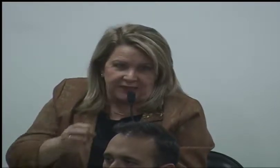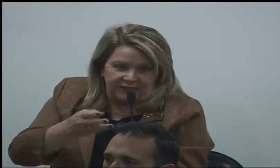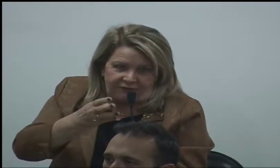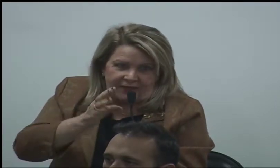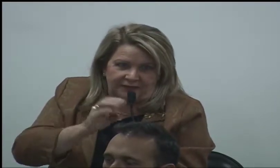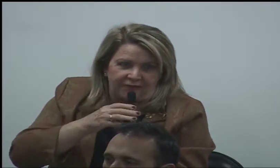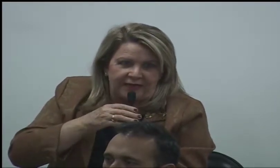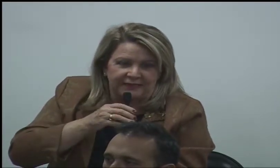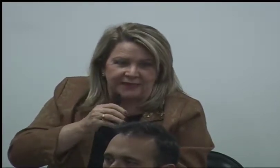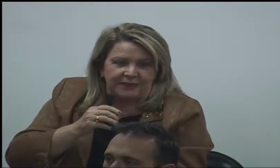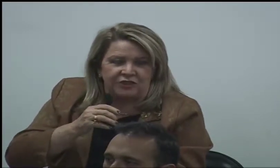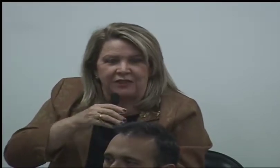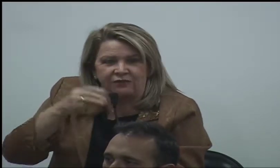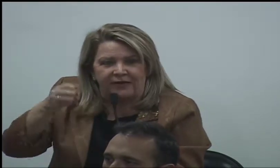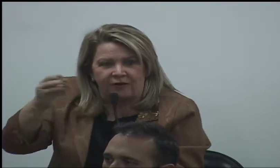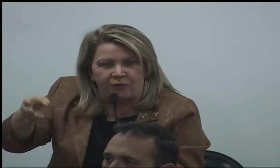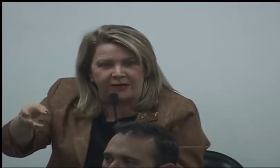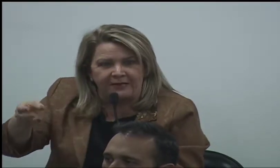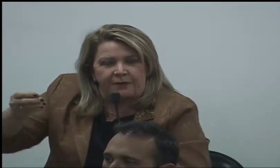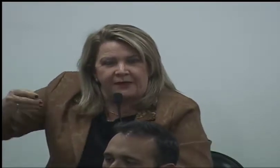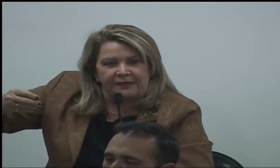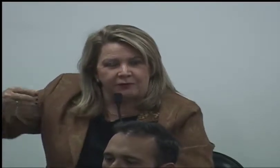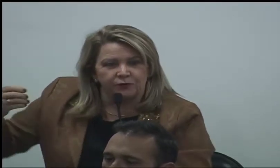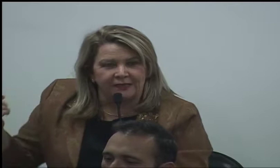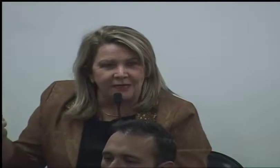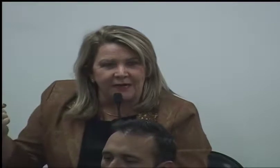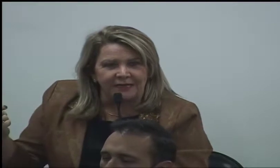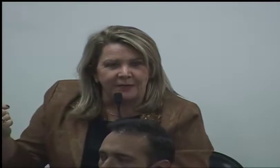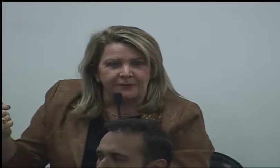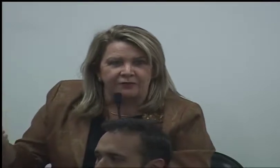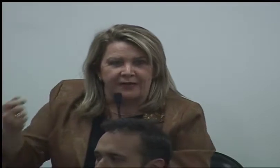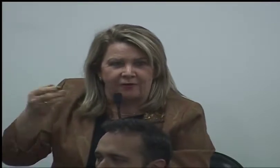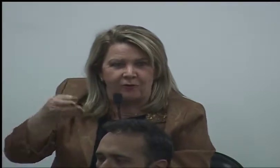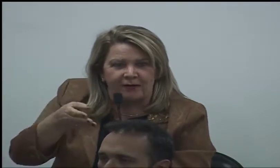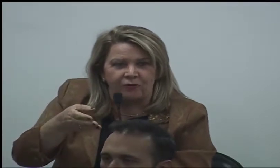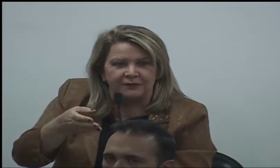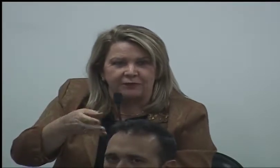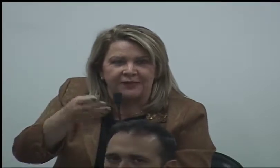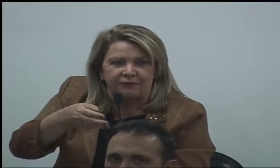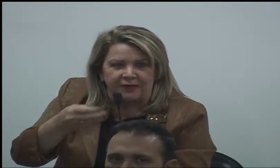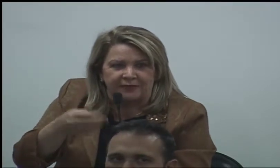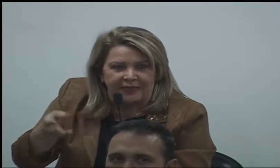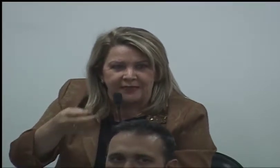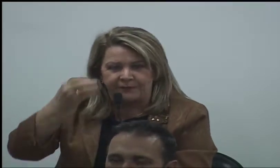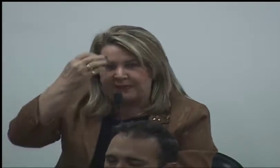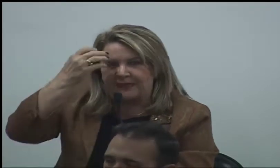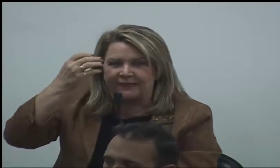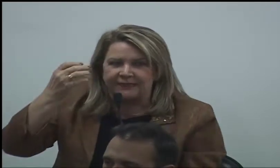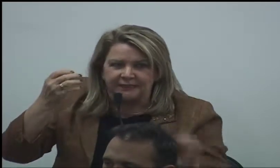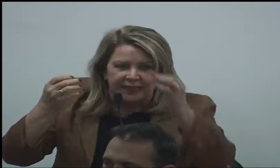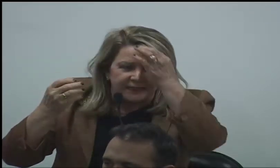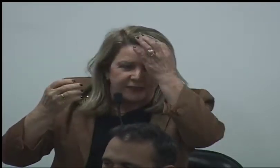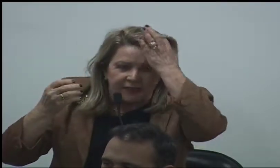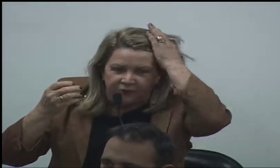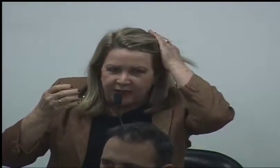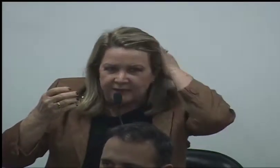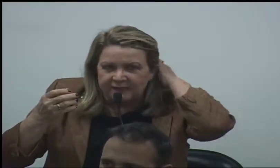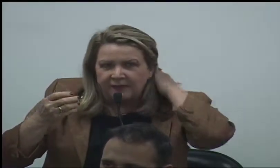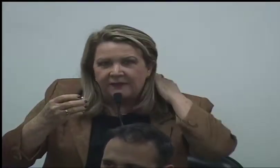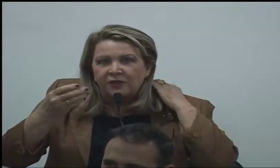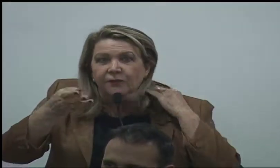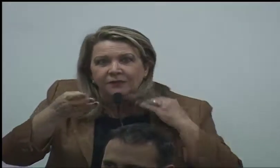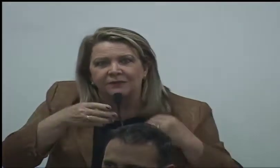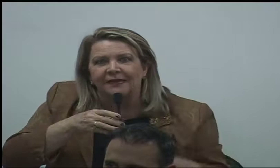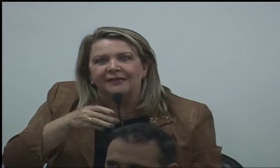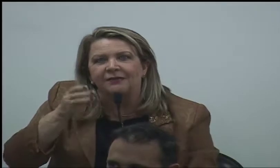logística de reversa que você fala, exatamente, ele vai lá e compra a lâmpada, quando queima a lâmpada, ele vai lá e compra a outra, o que ele faz com aquela lâmpada que ele tem que descartar? O ele faz?